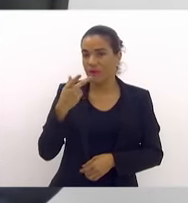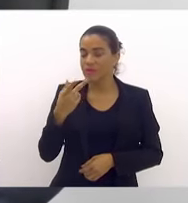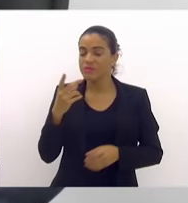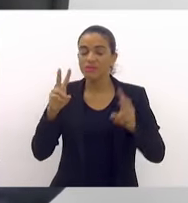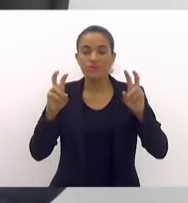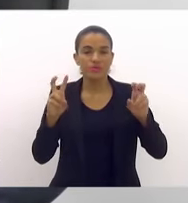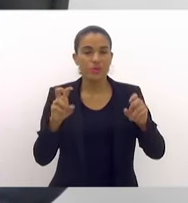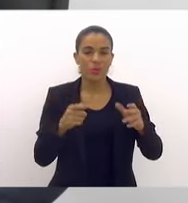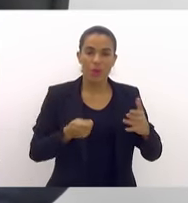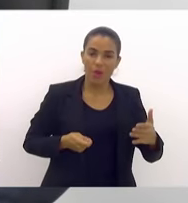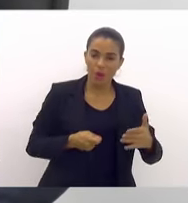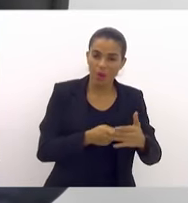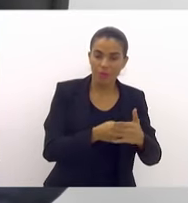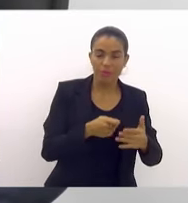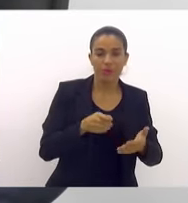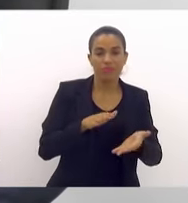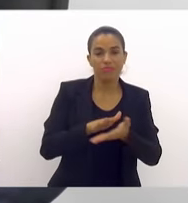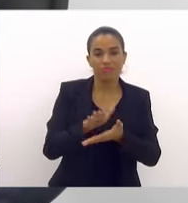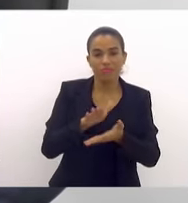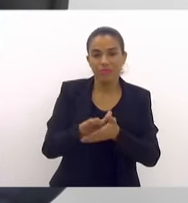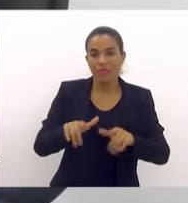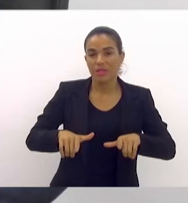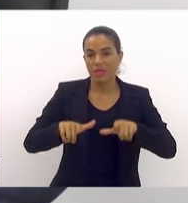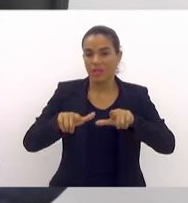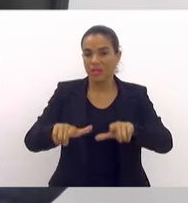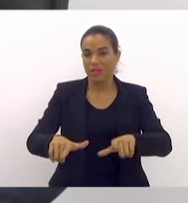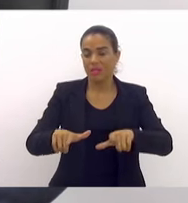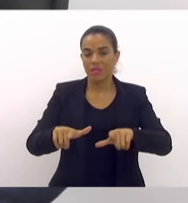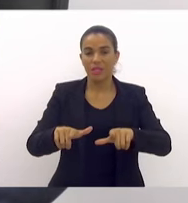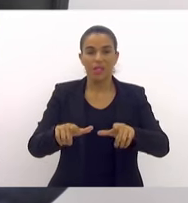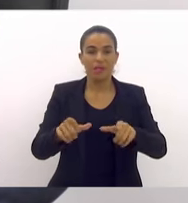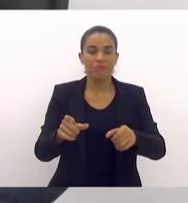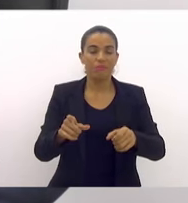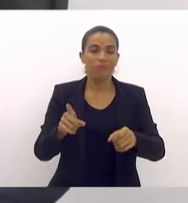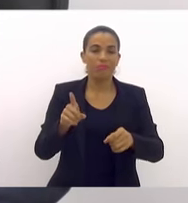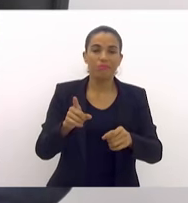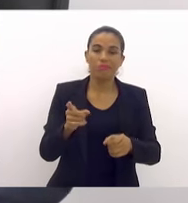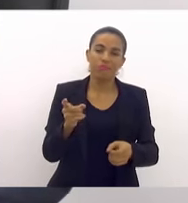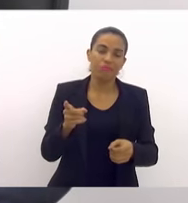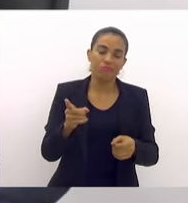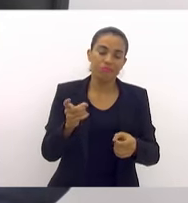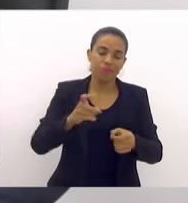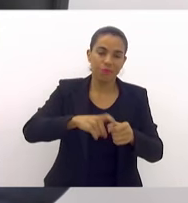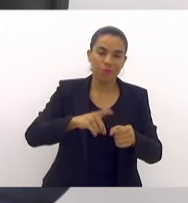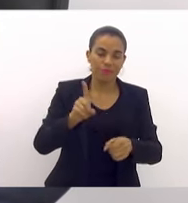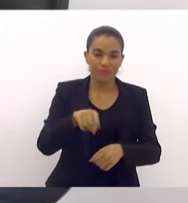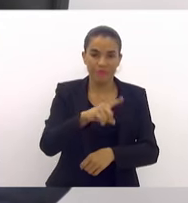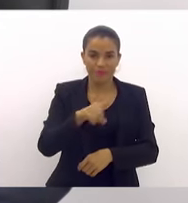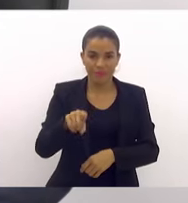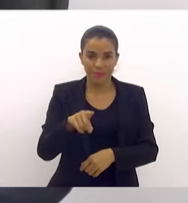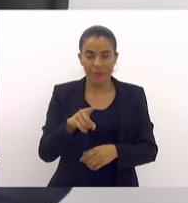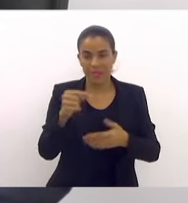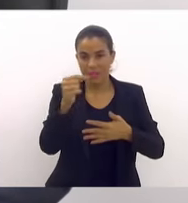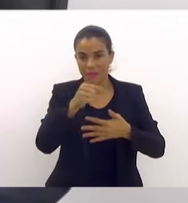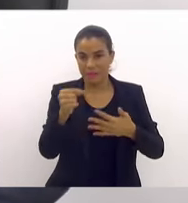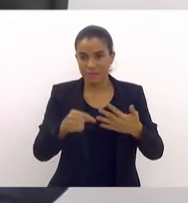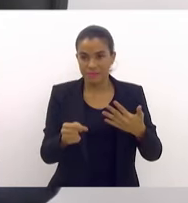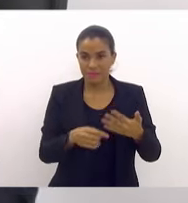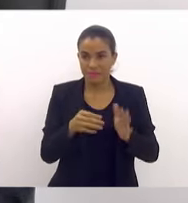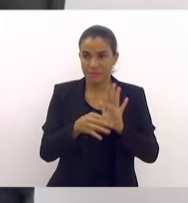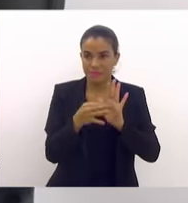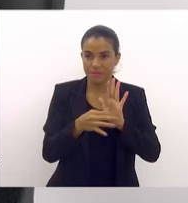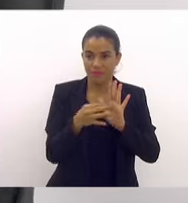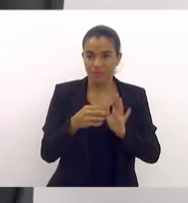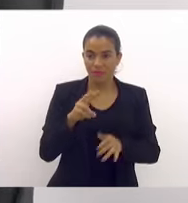a obrigatoriedade da emissão de certidão de indisponibilidade dos serviços públicos na forma que menciona. Para aparecer, deputado